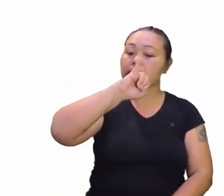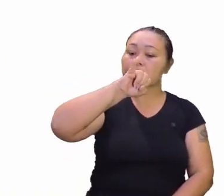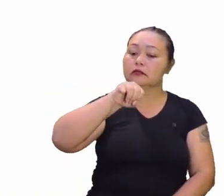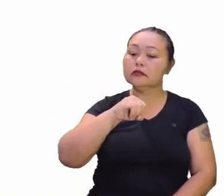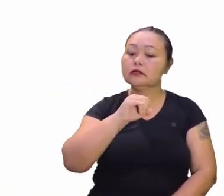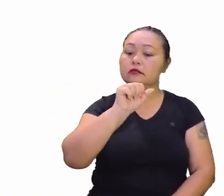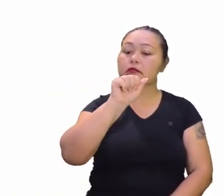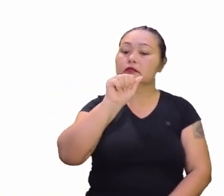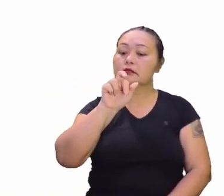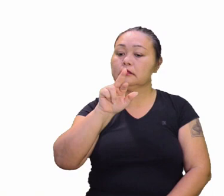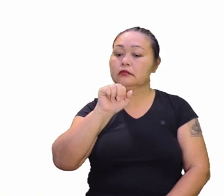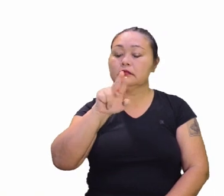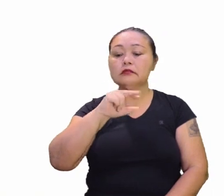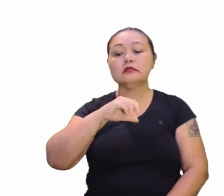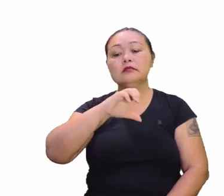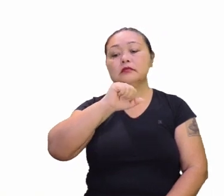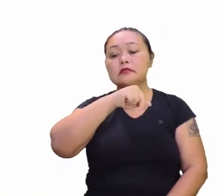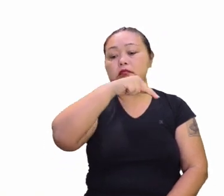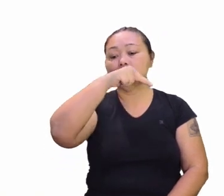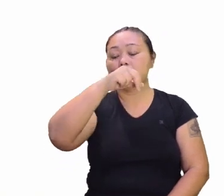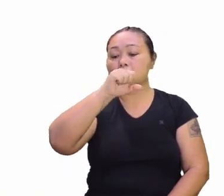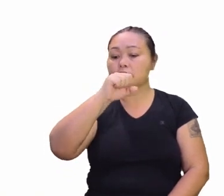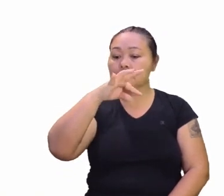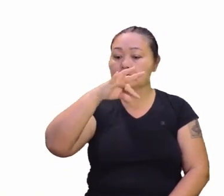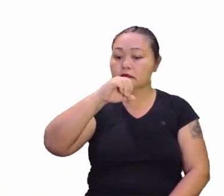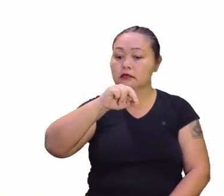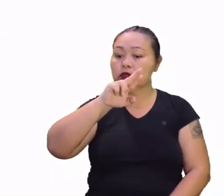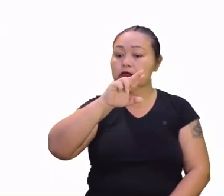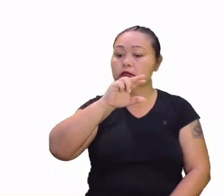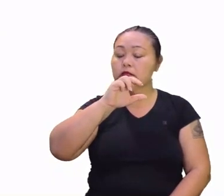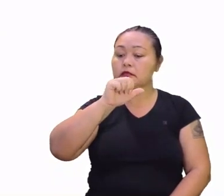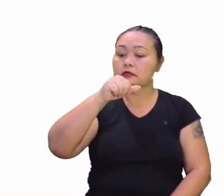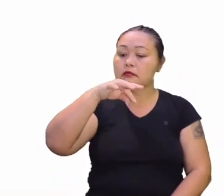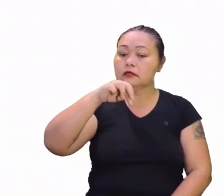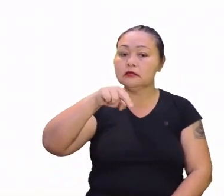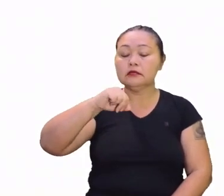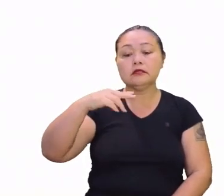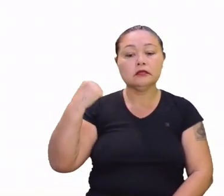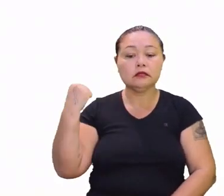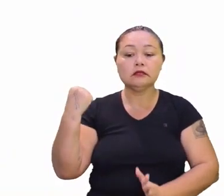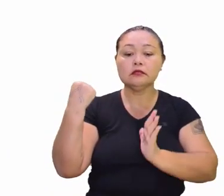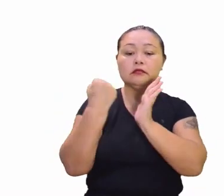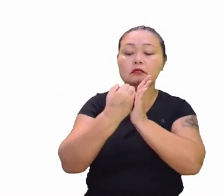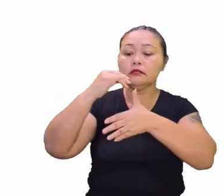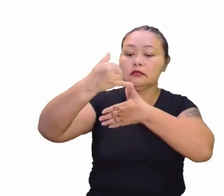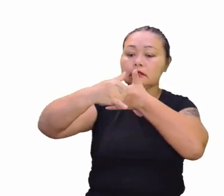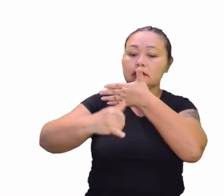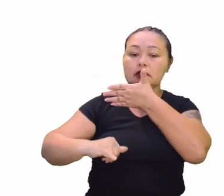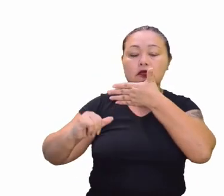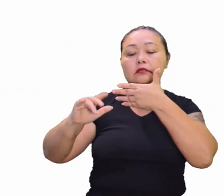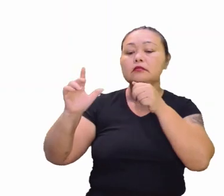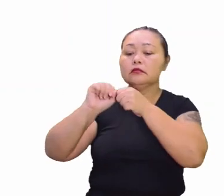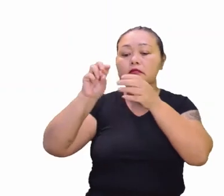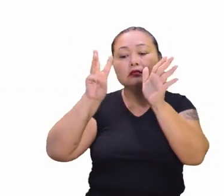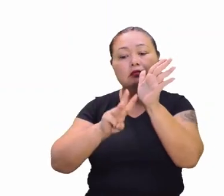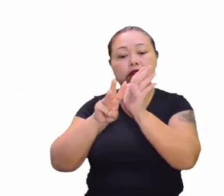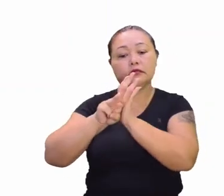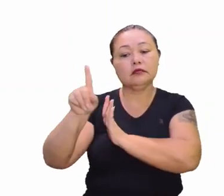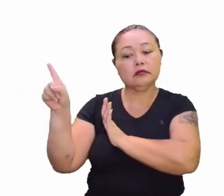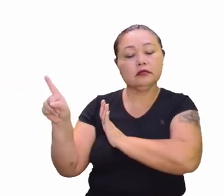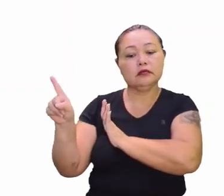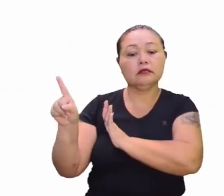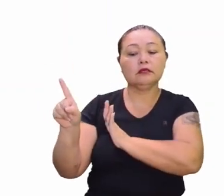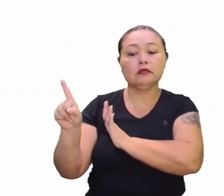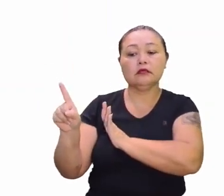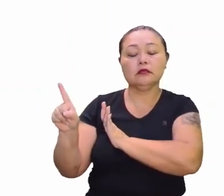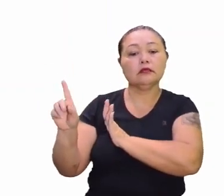e de Santo Antônio. Beleza. E aí são um marco, né? As usinas sobre madeira. Com certeza. Né? As usinas